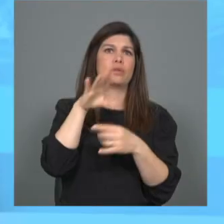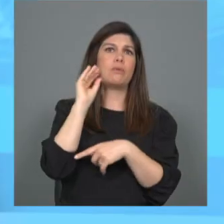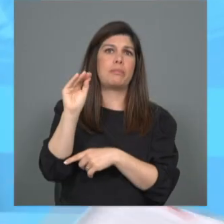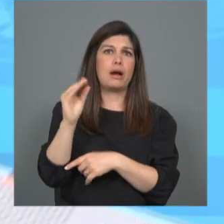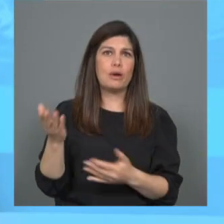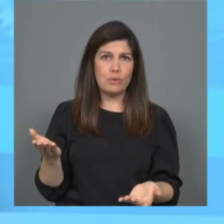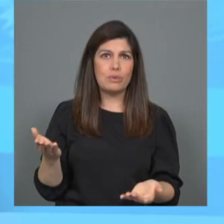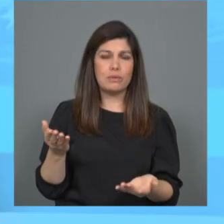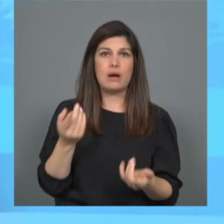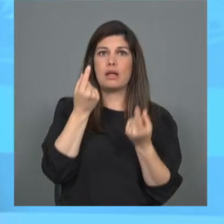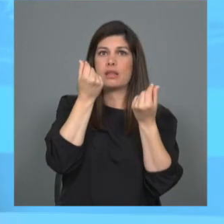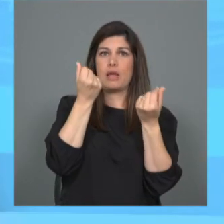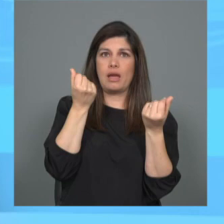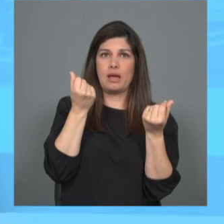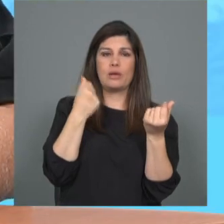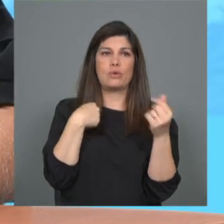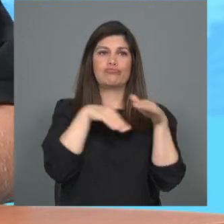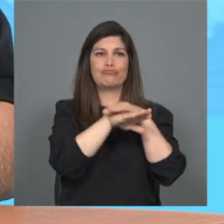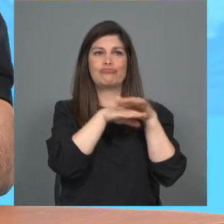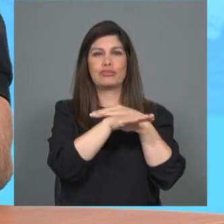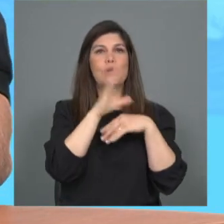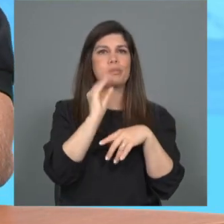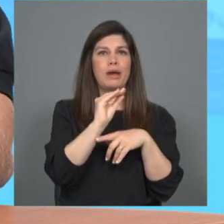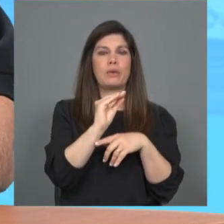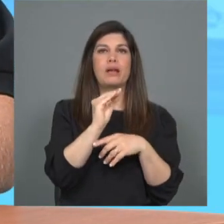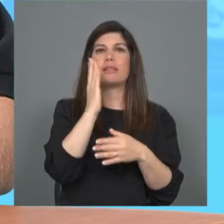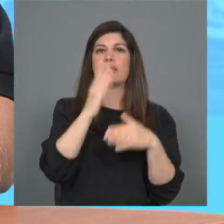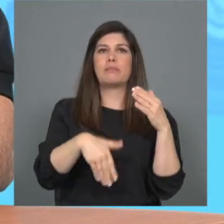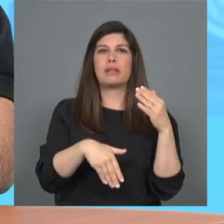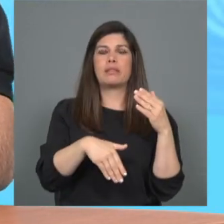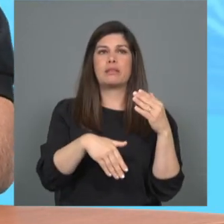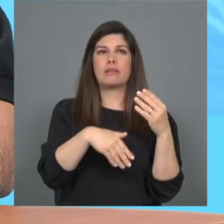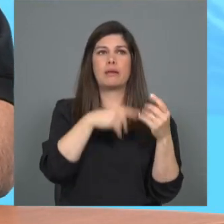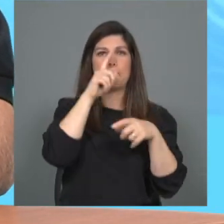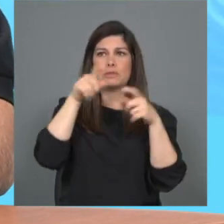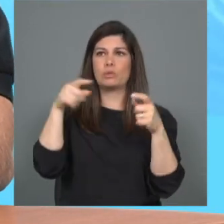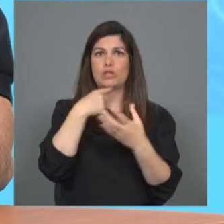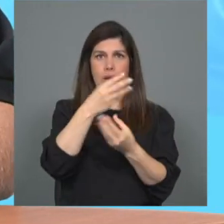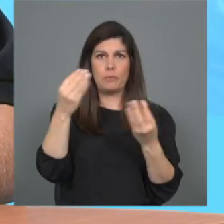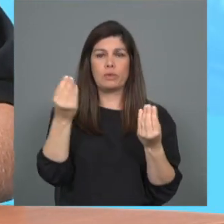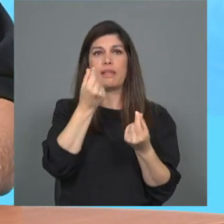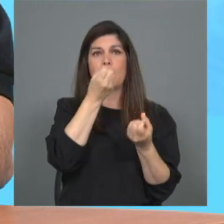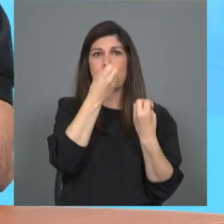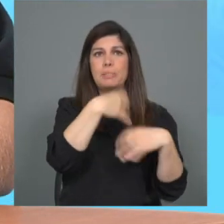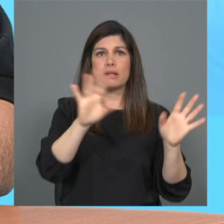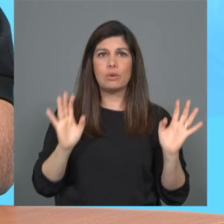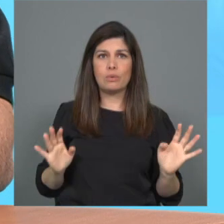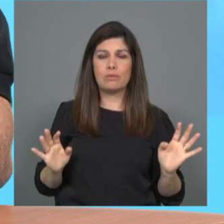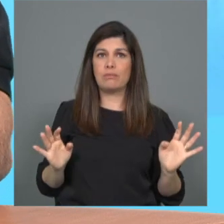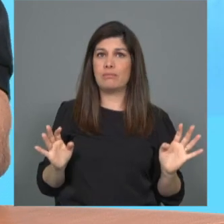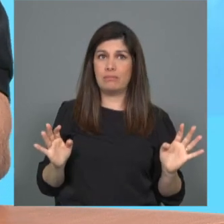O dinheiro e tal, o banco, de repente, zás. Ou então as crises económicas, a 2008 e outras.